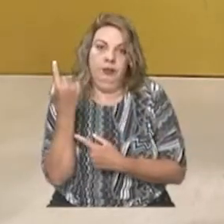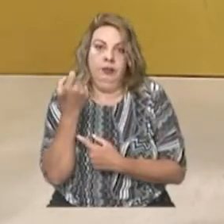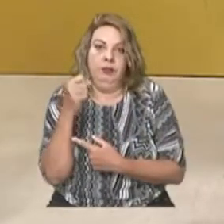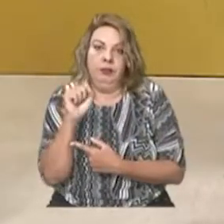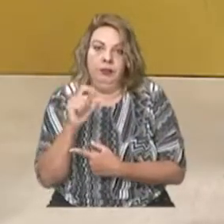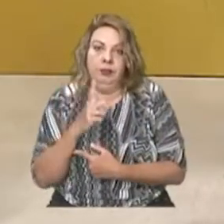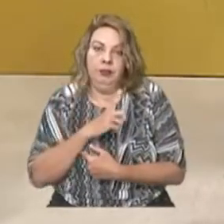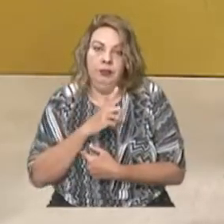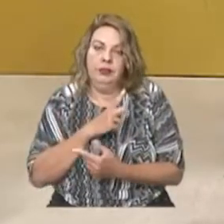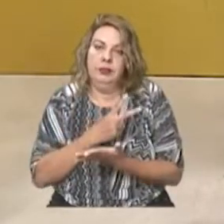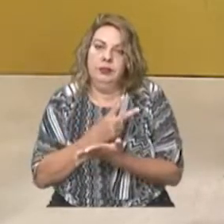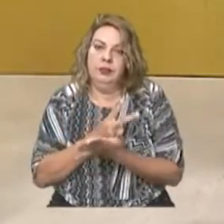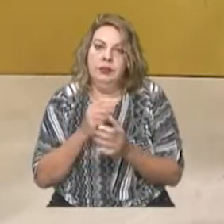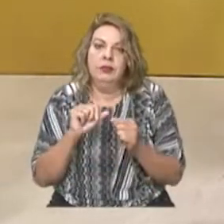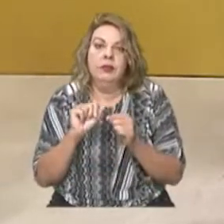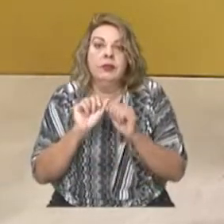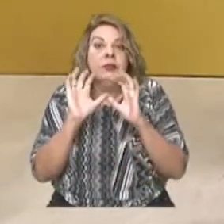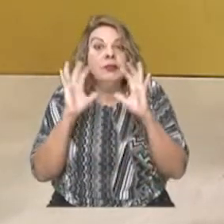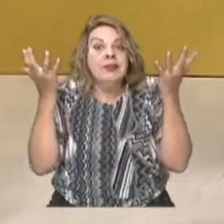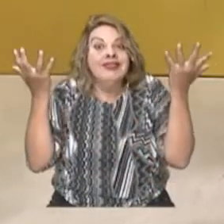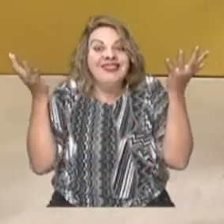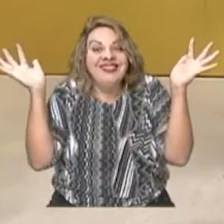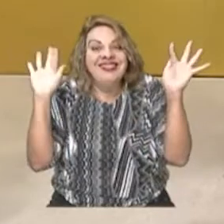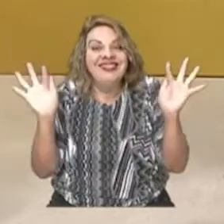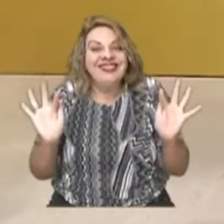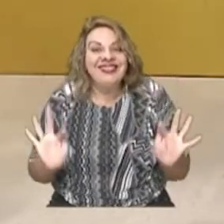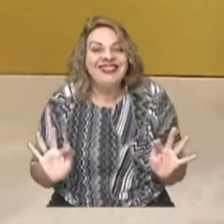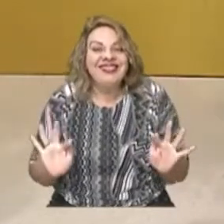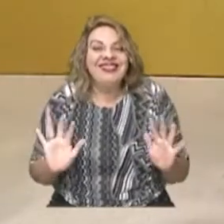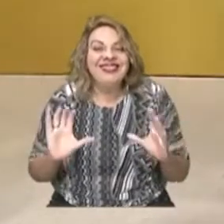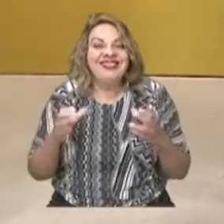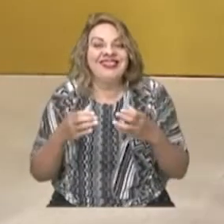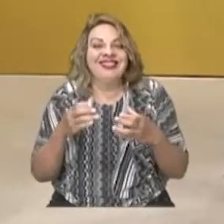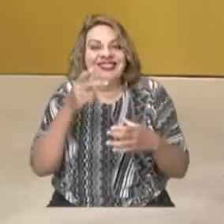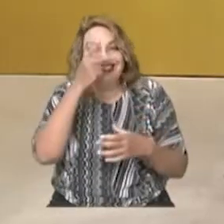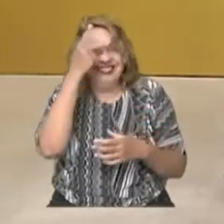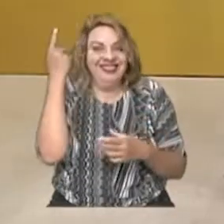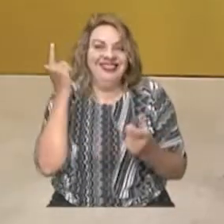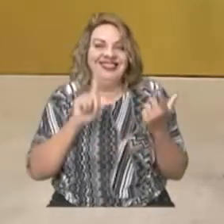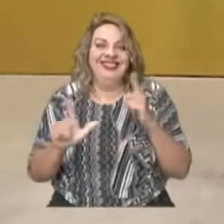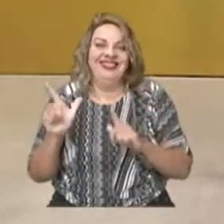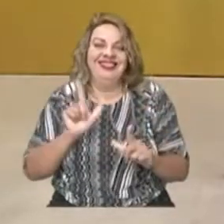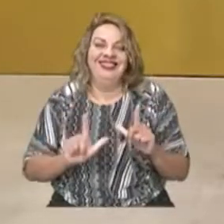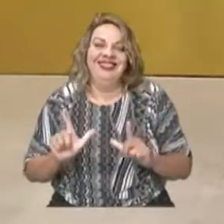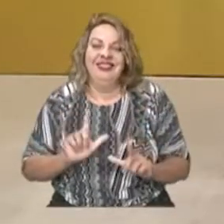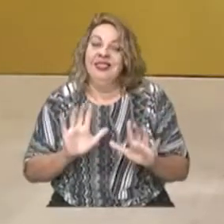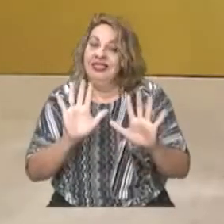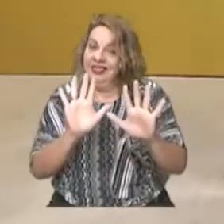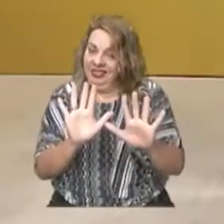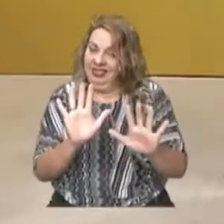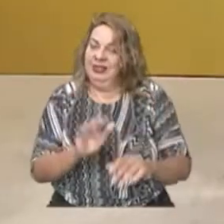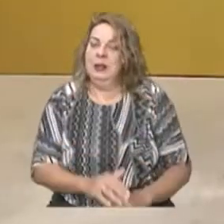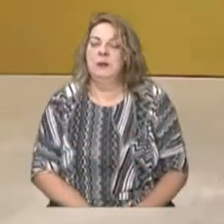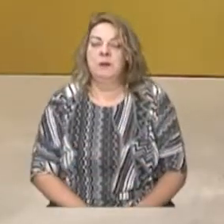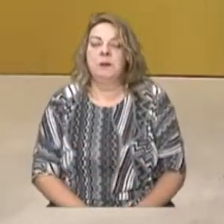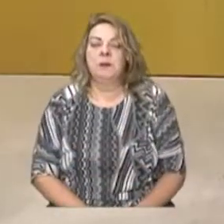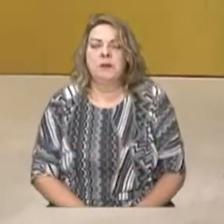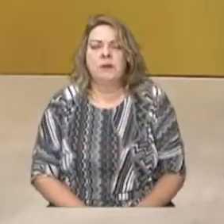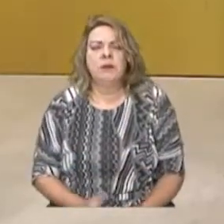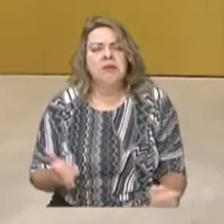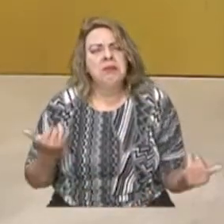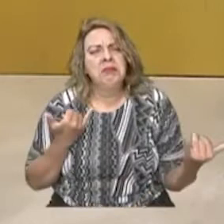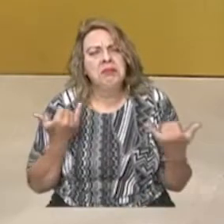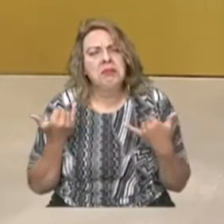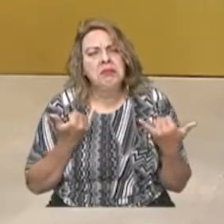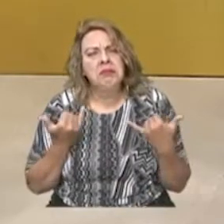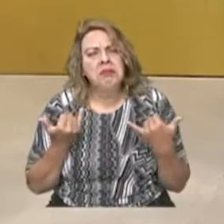Sergipe, sempre fazendo a alegria de um timaço de contemplados. Ah, sem dúvidas, mas ó, pessoal tá dizendo, Jaque,